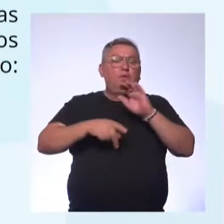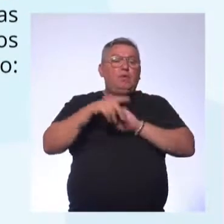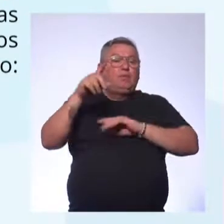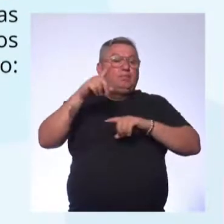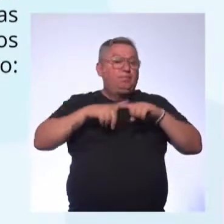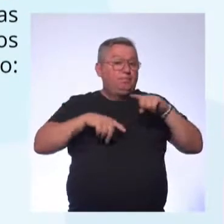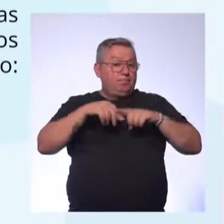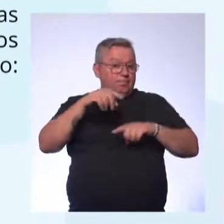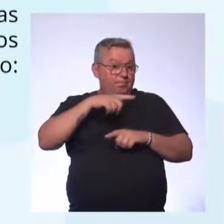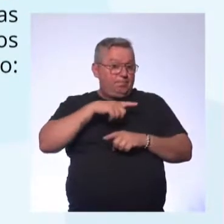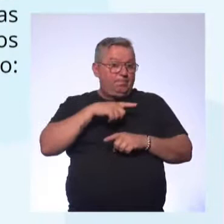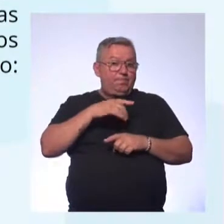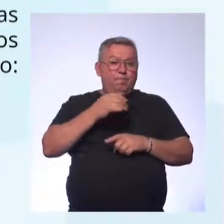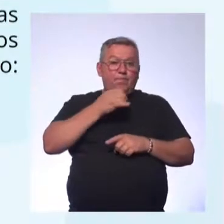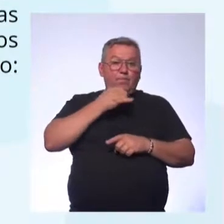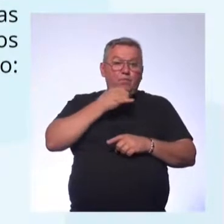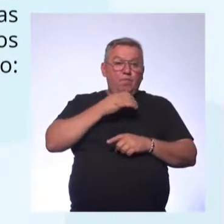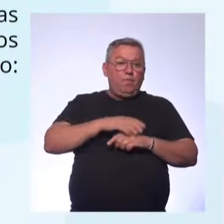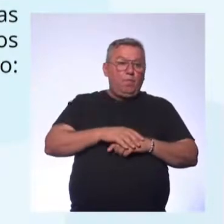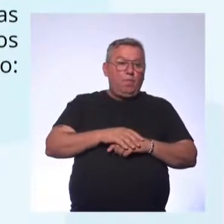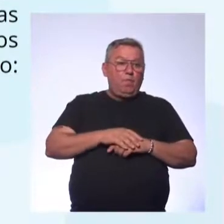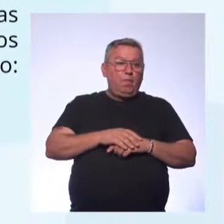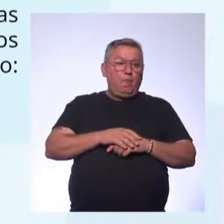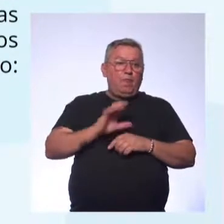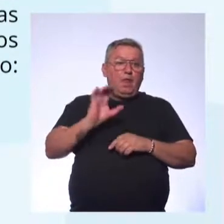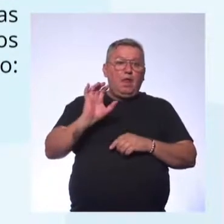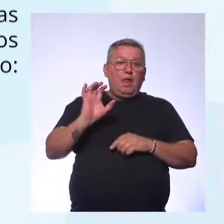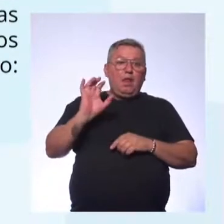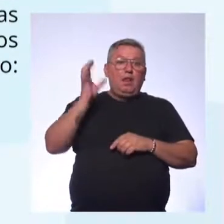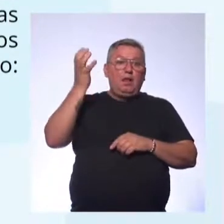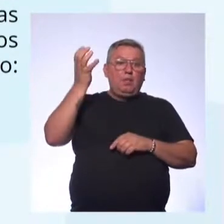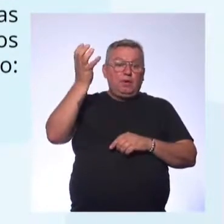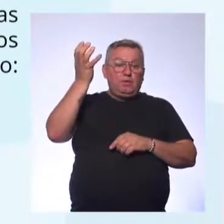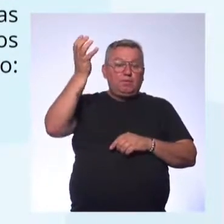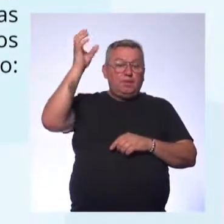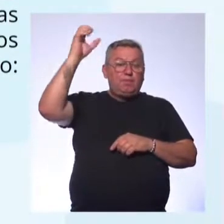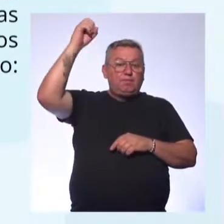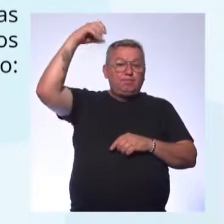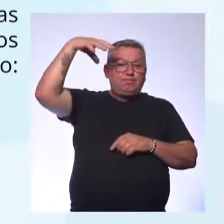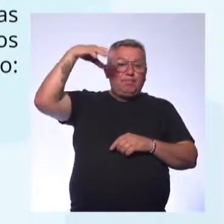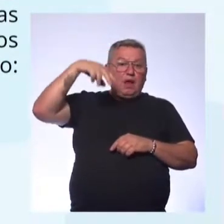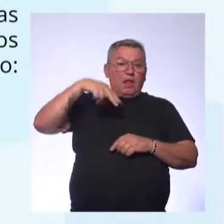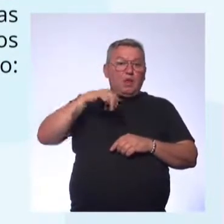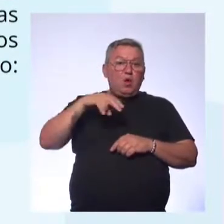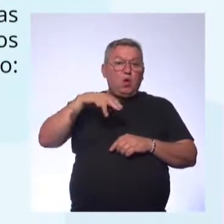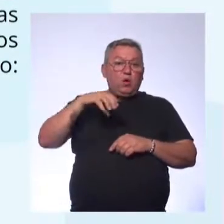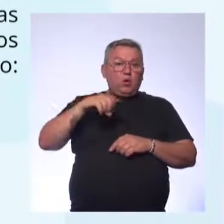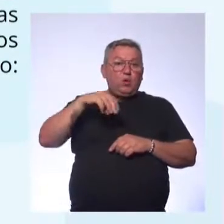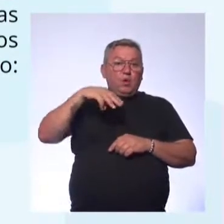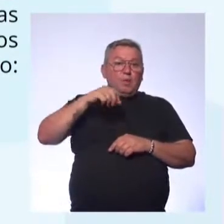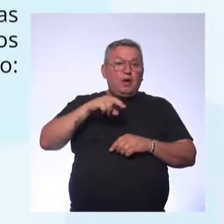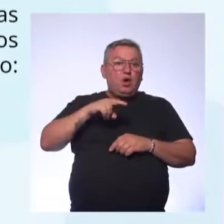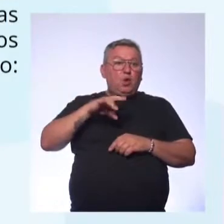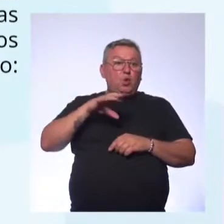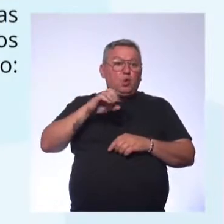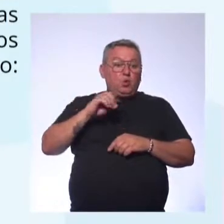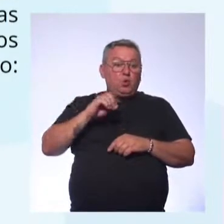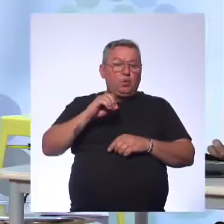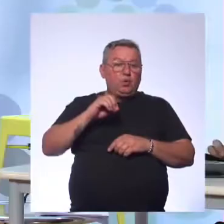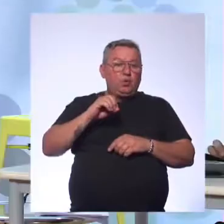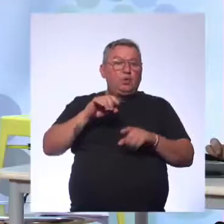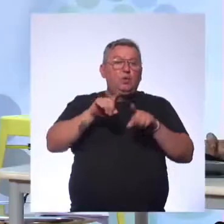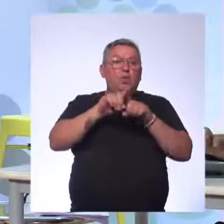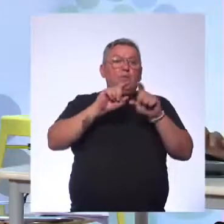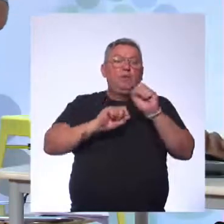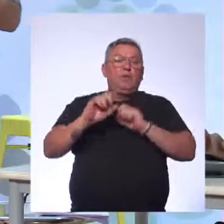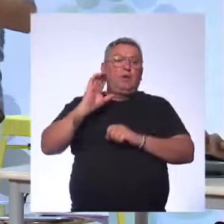matéria que o forma exemplo aí nós temos as lâmpadas de neurônio né e Mercúrio portanto e o